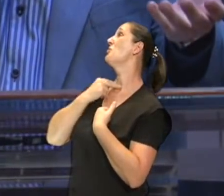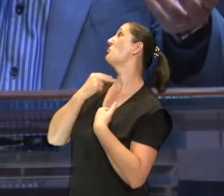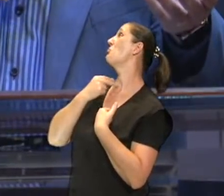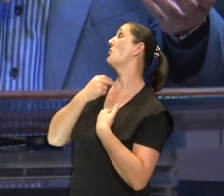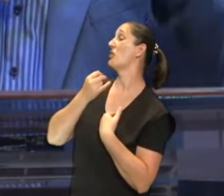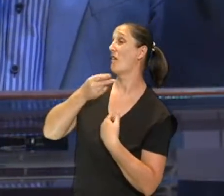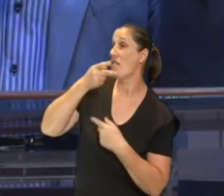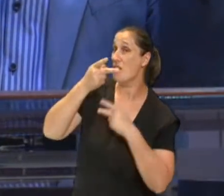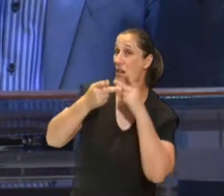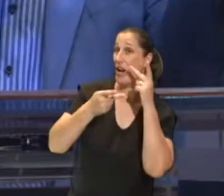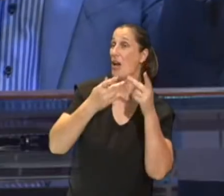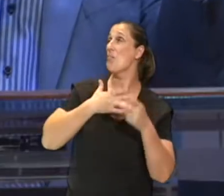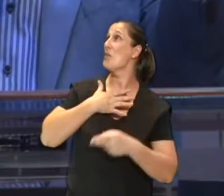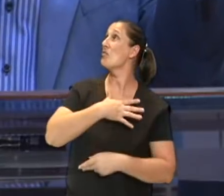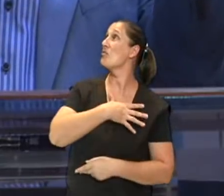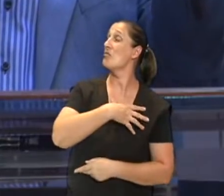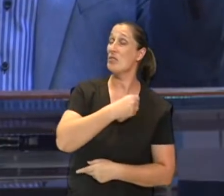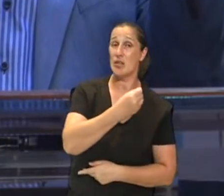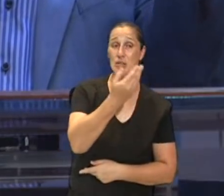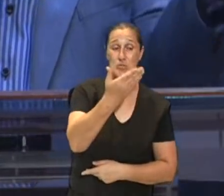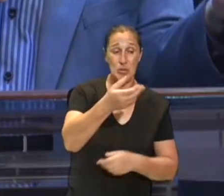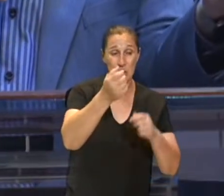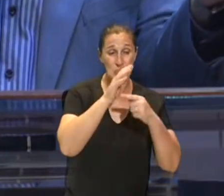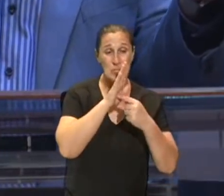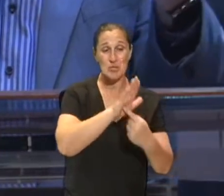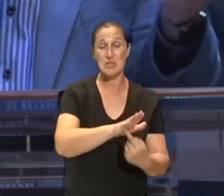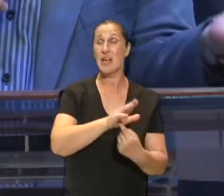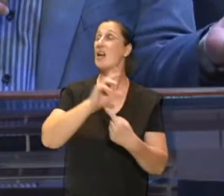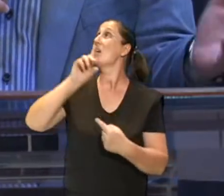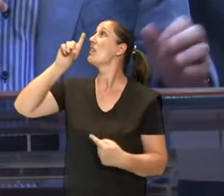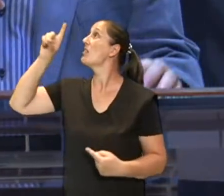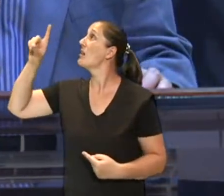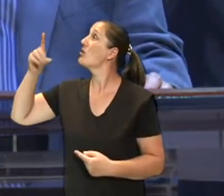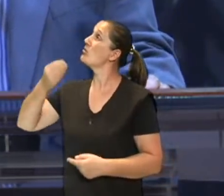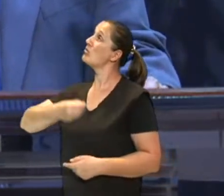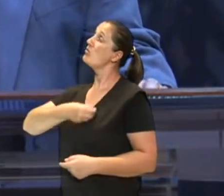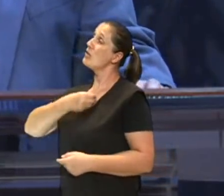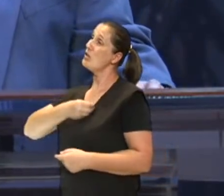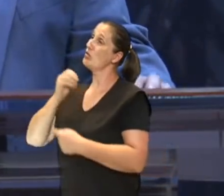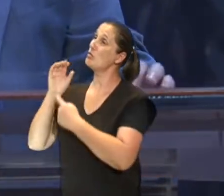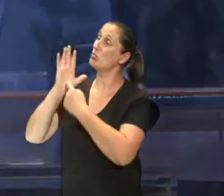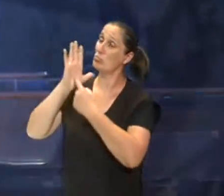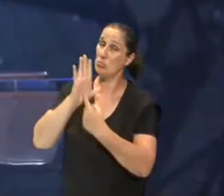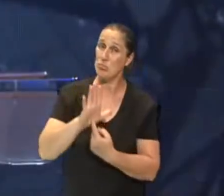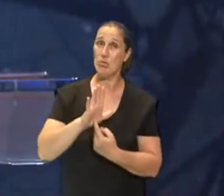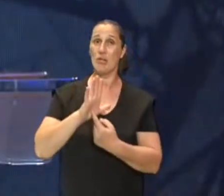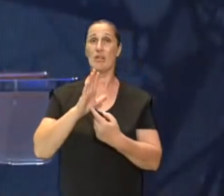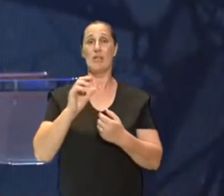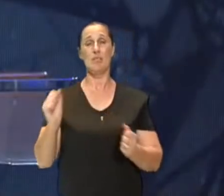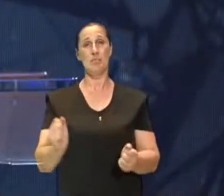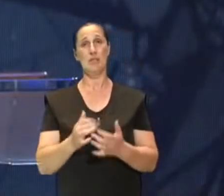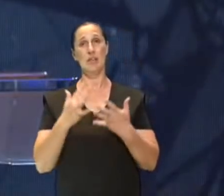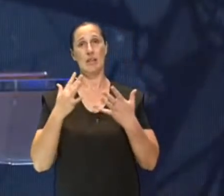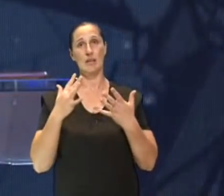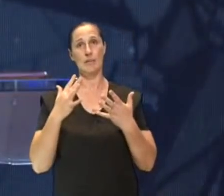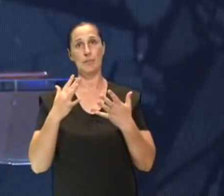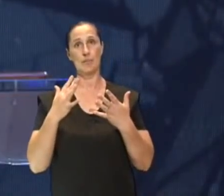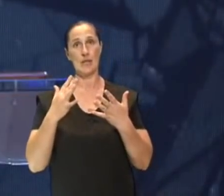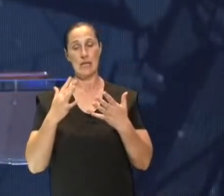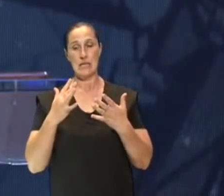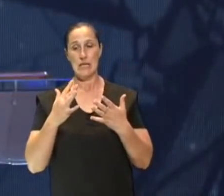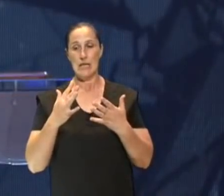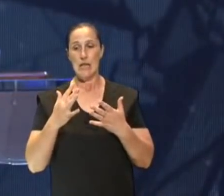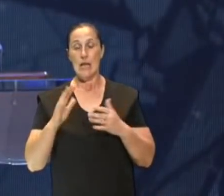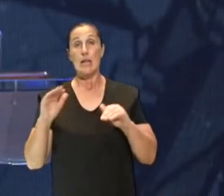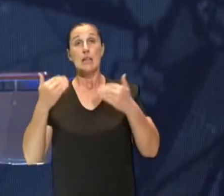meus filhos que o Senhor é vivo, que o Senhor responde, que o Senhor está aqui. E aí ele fala da doença, e